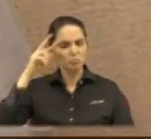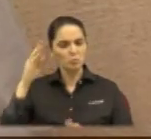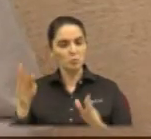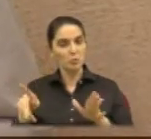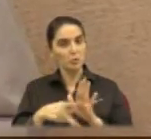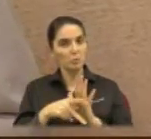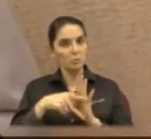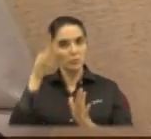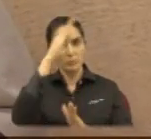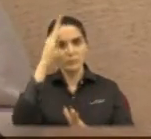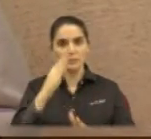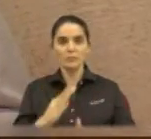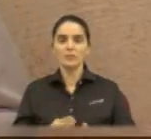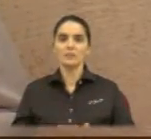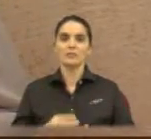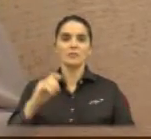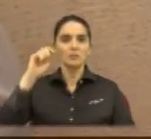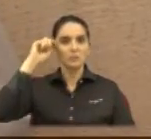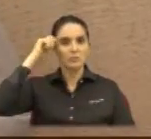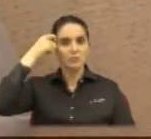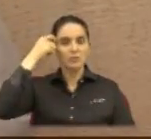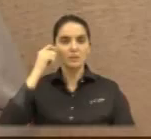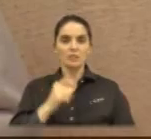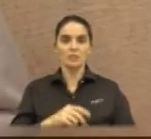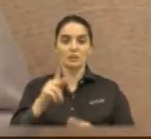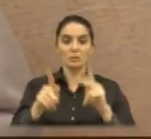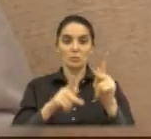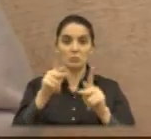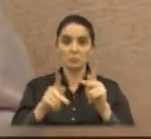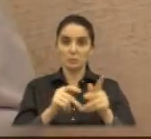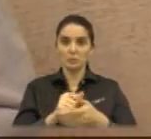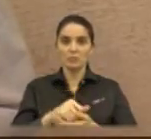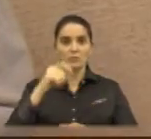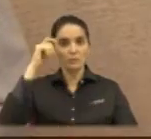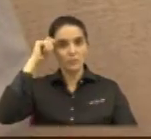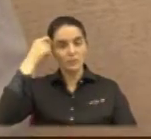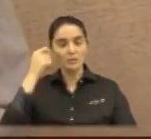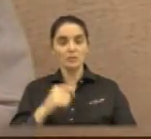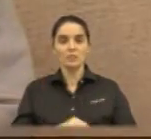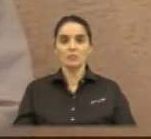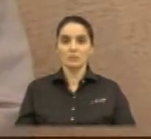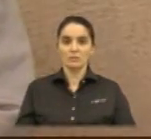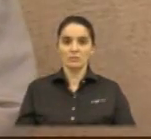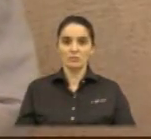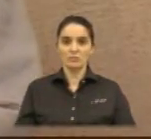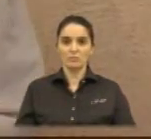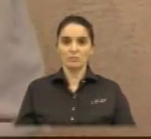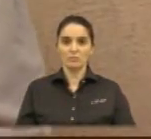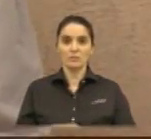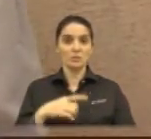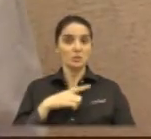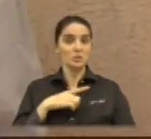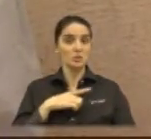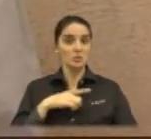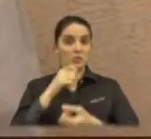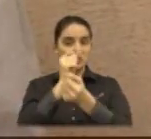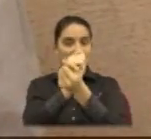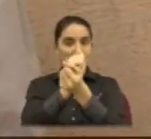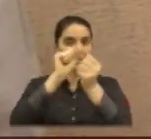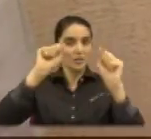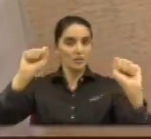brasileiro acreditava que nós recebemos a liberdade através de uma